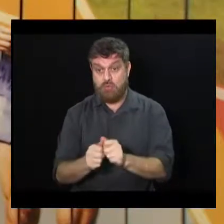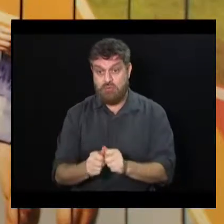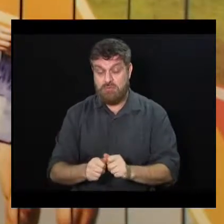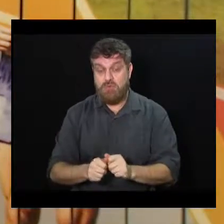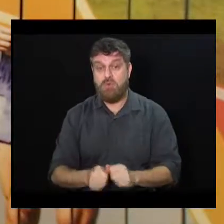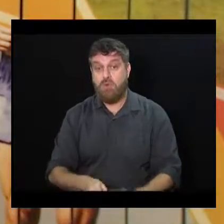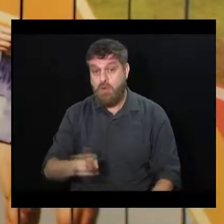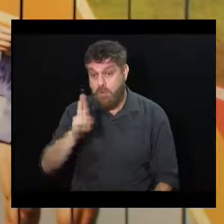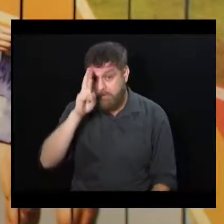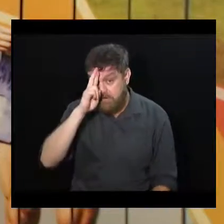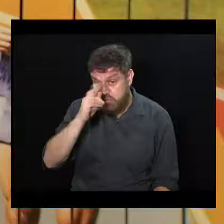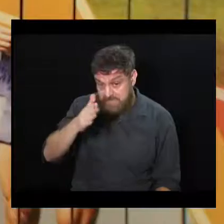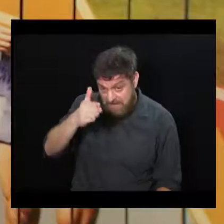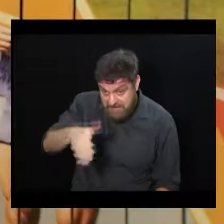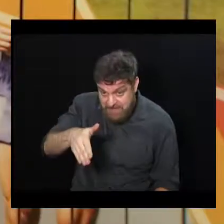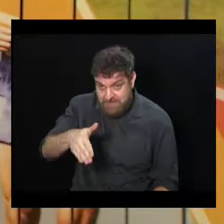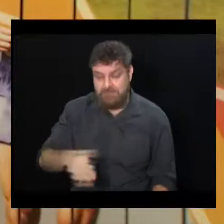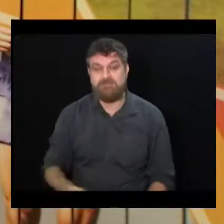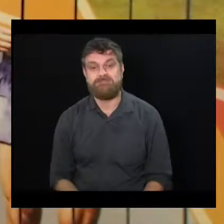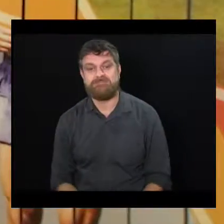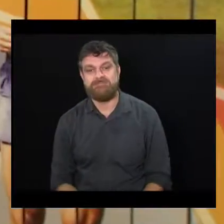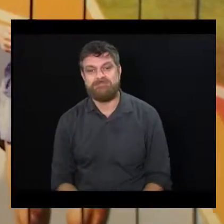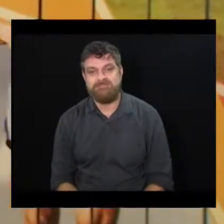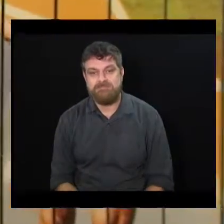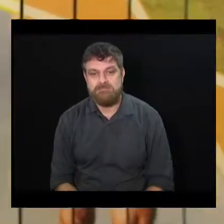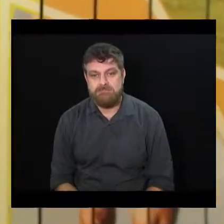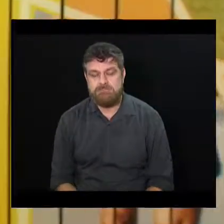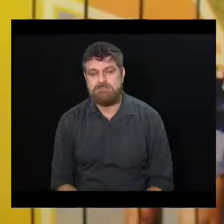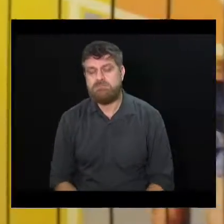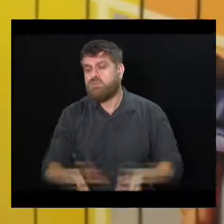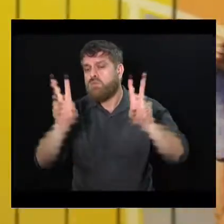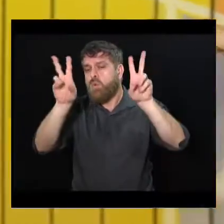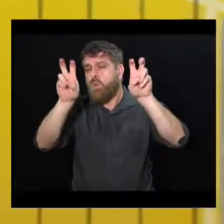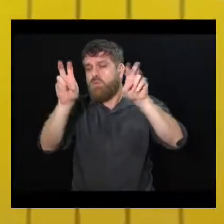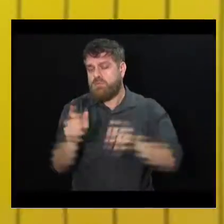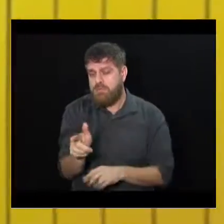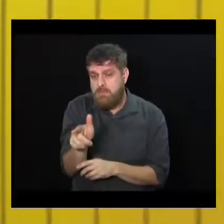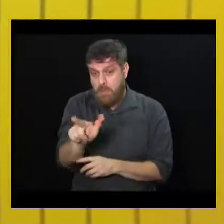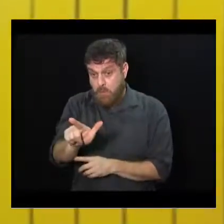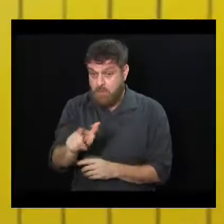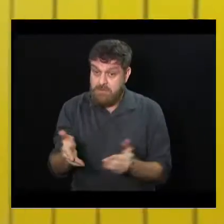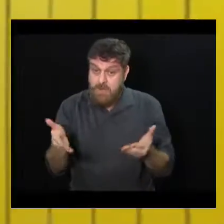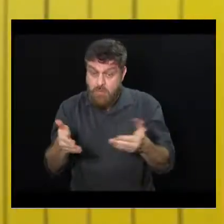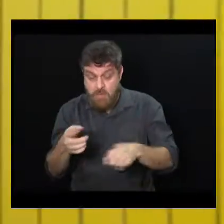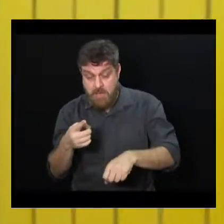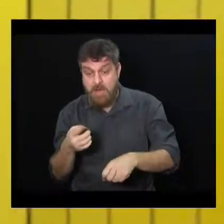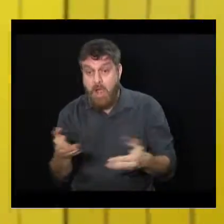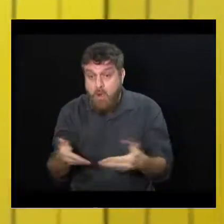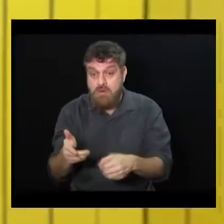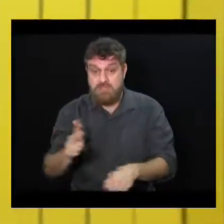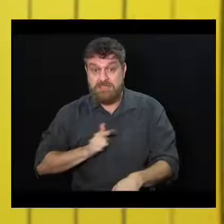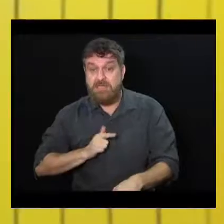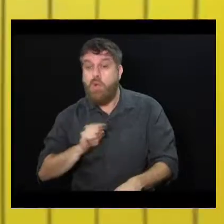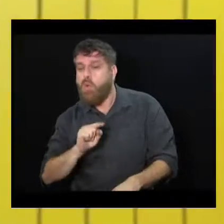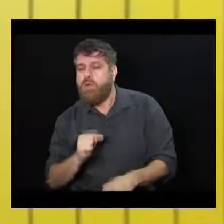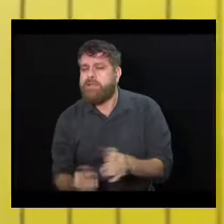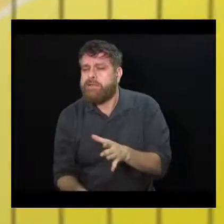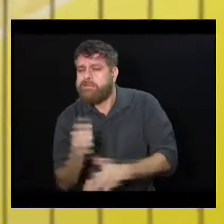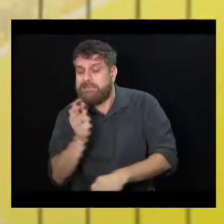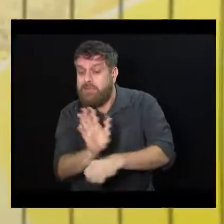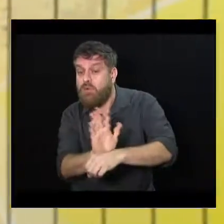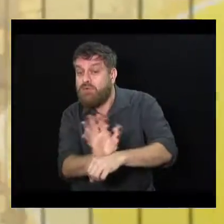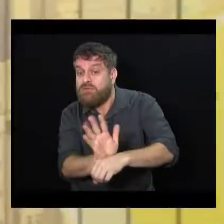primeira edição, ao 12h30. E a gente muda de assunto agora, porque hoje é dia de conferir o que está rolando